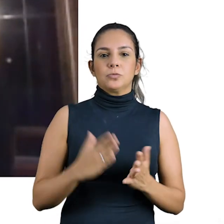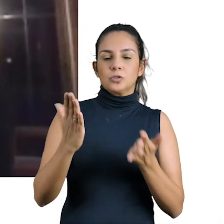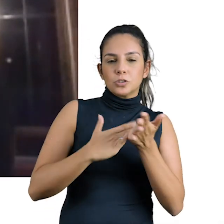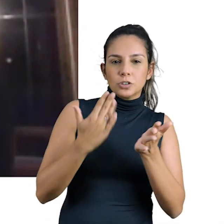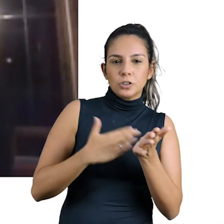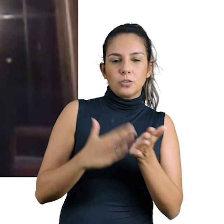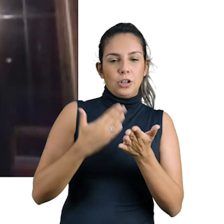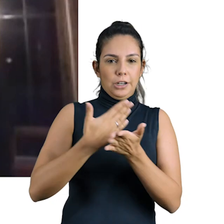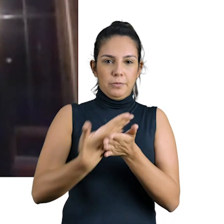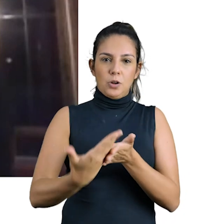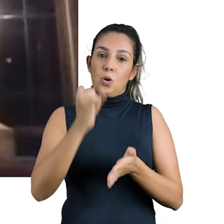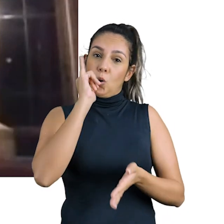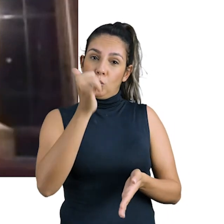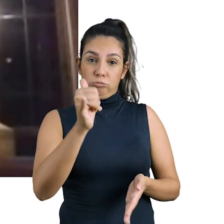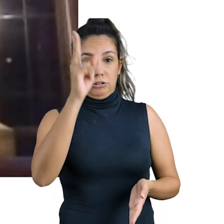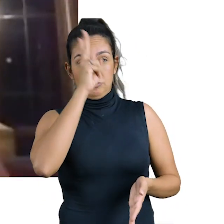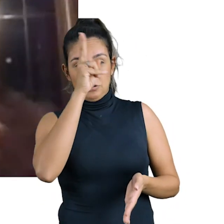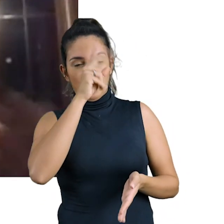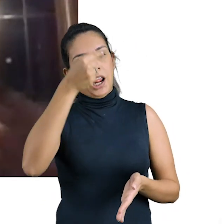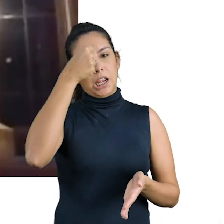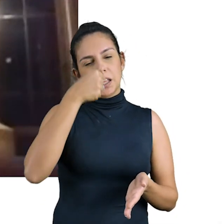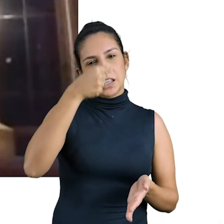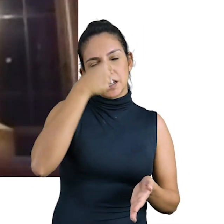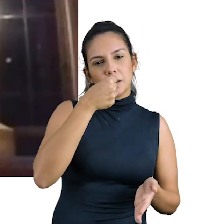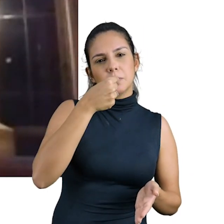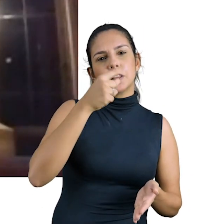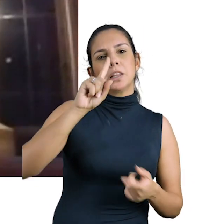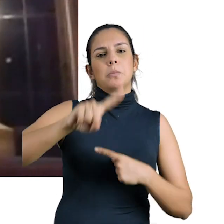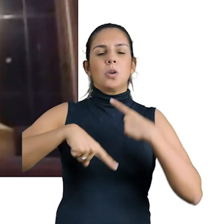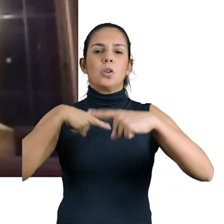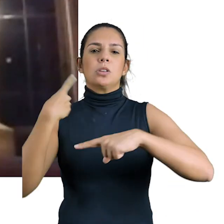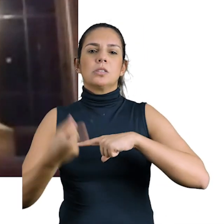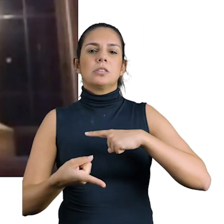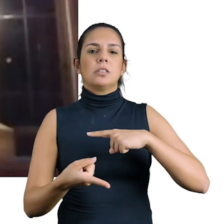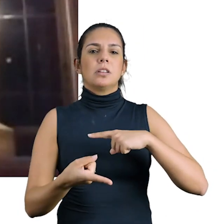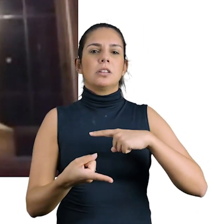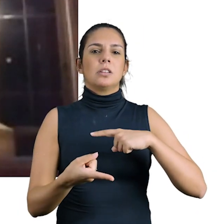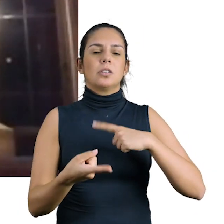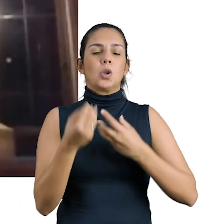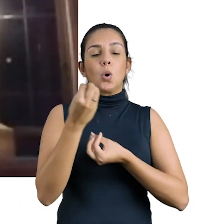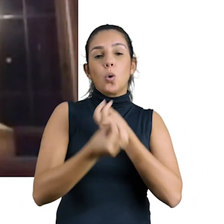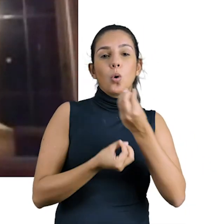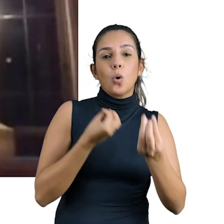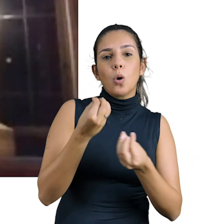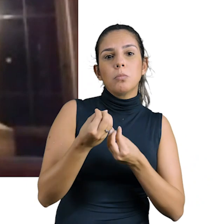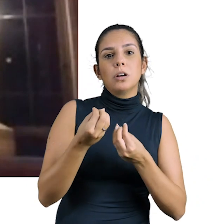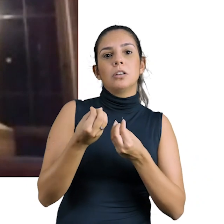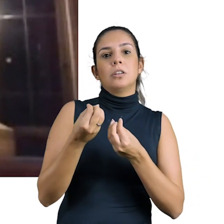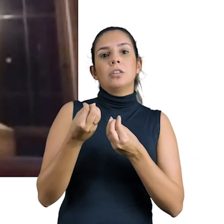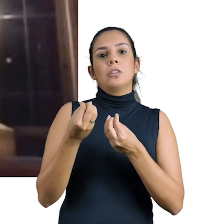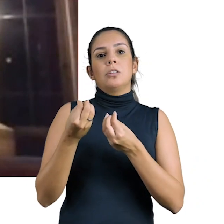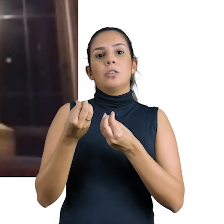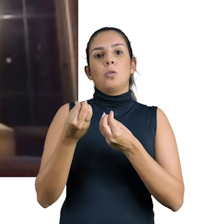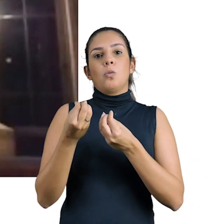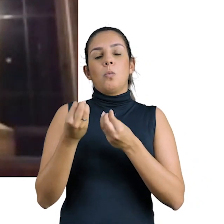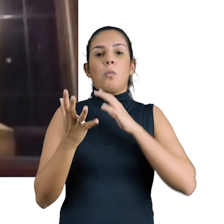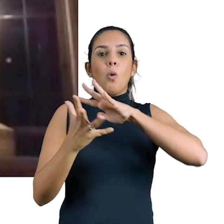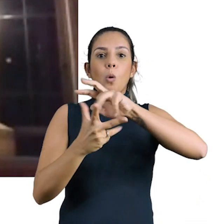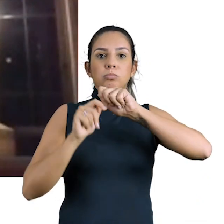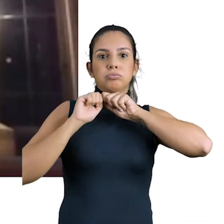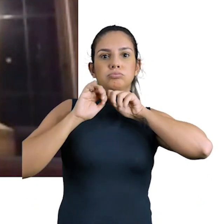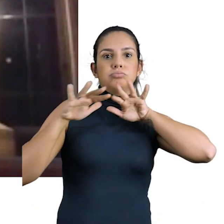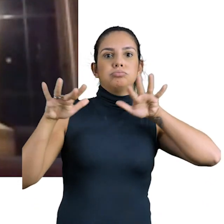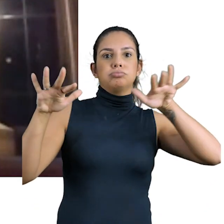livro começa contando a história da gripe, passa para contar depois como ela se desenvolveu pelo mundo, mas o